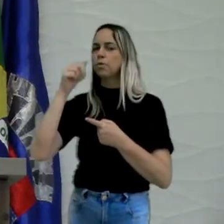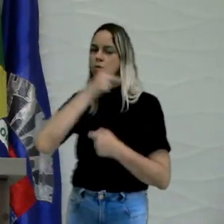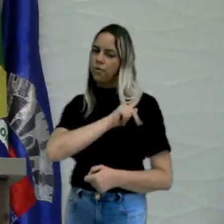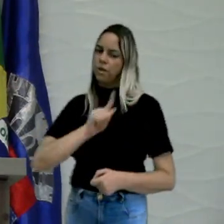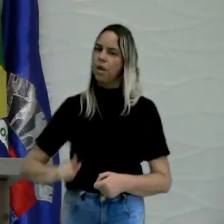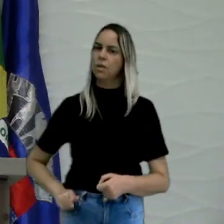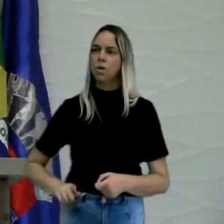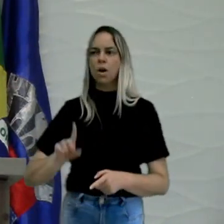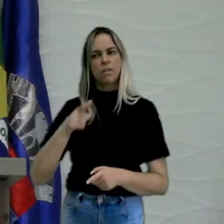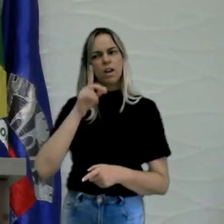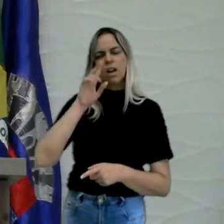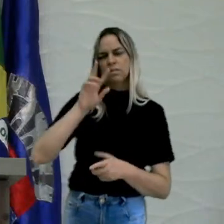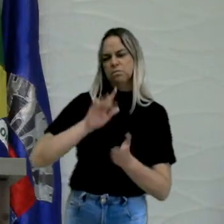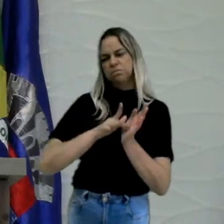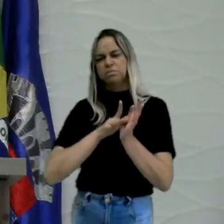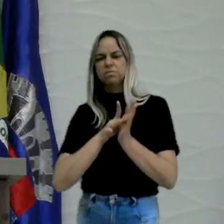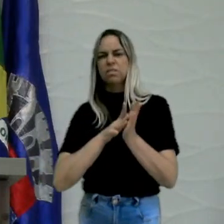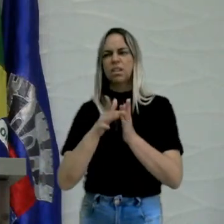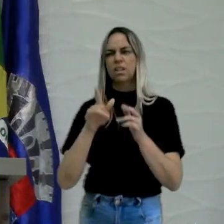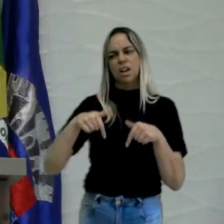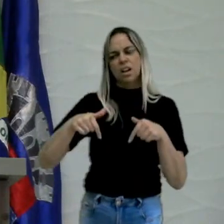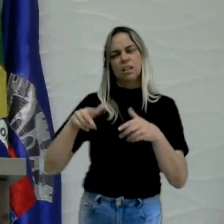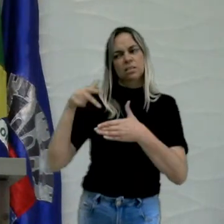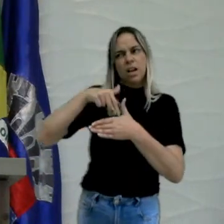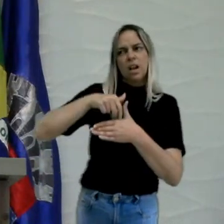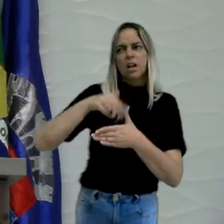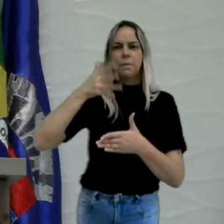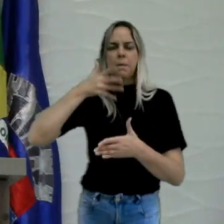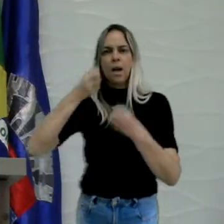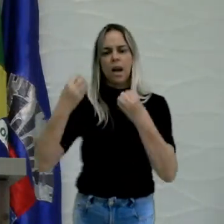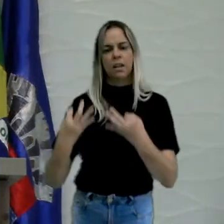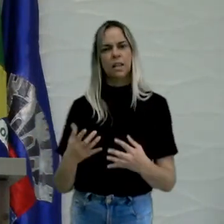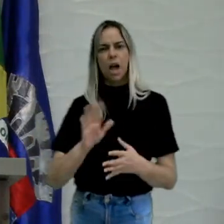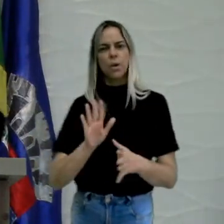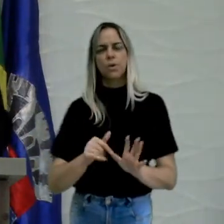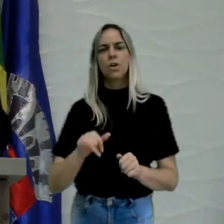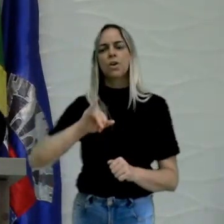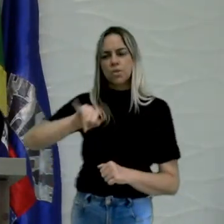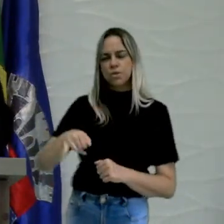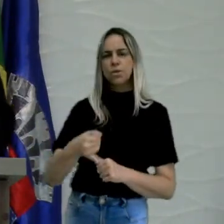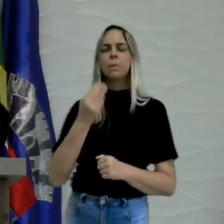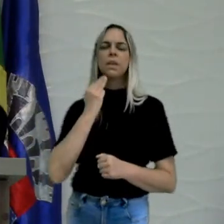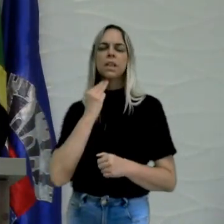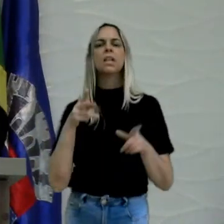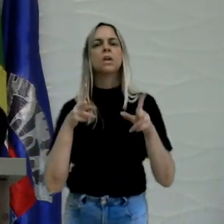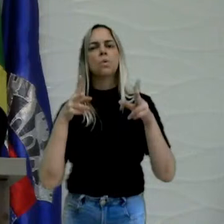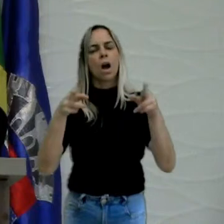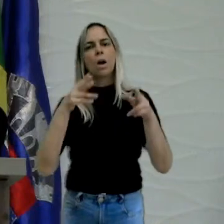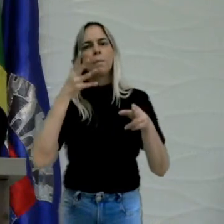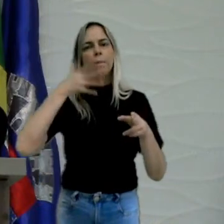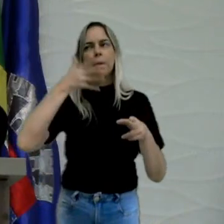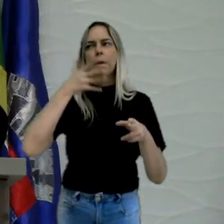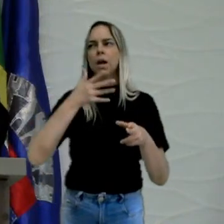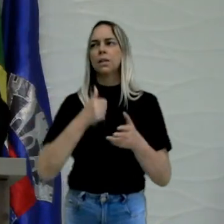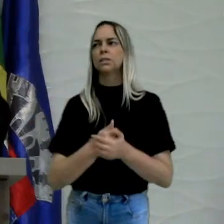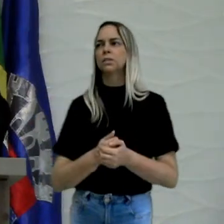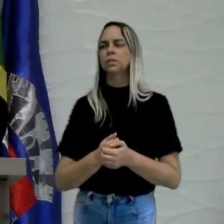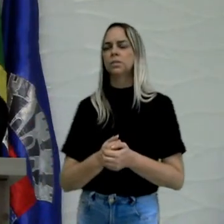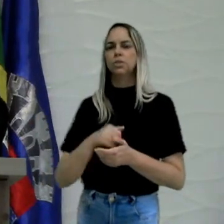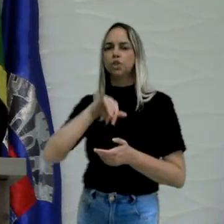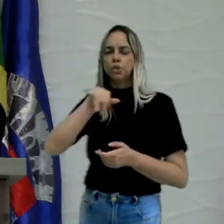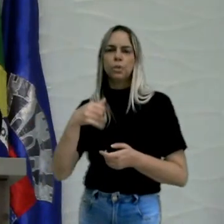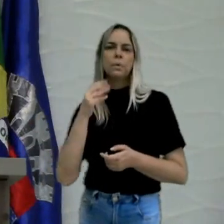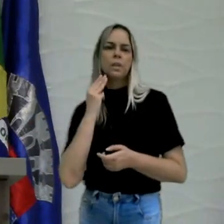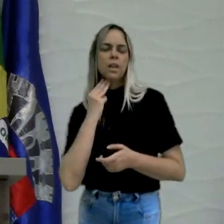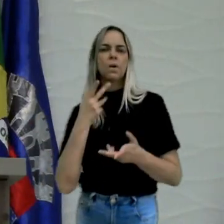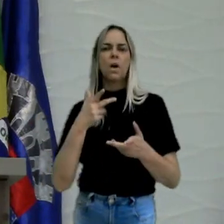invenção para essa tribuna, não. Mas tem o vereador João Medeiros também que veio com essa invenção. João Medeiros que cai muitas